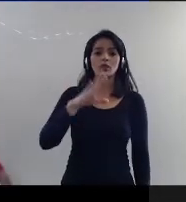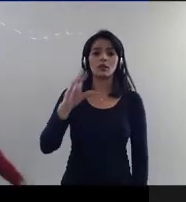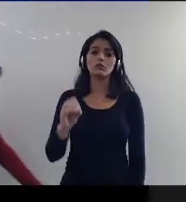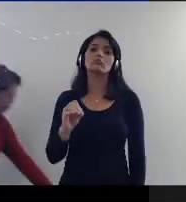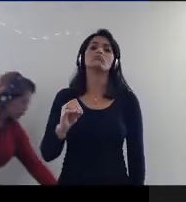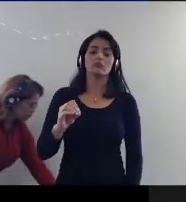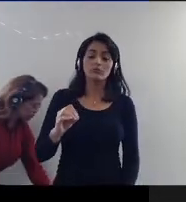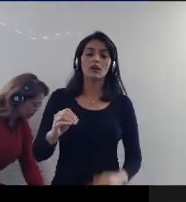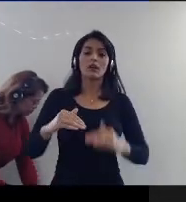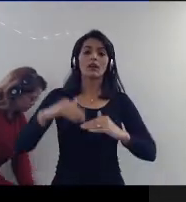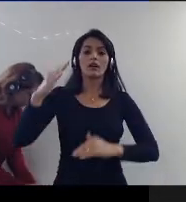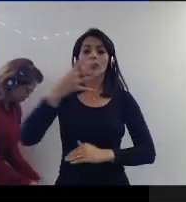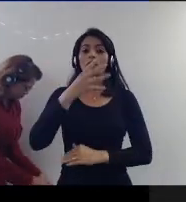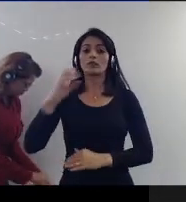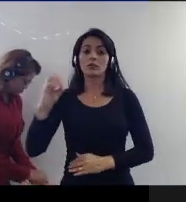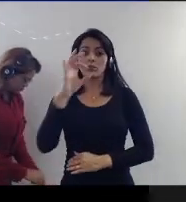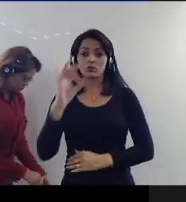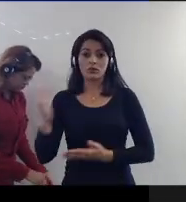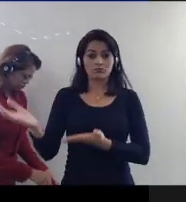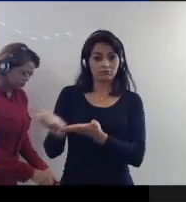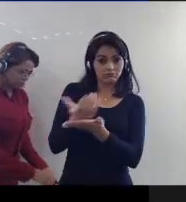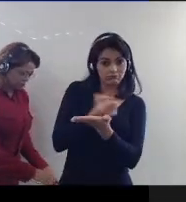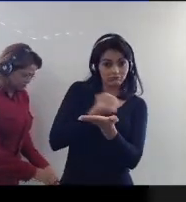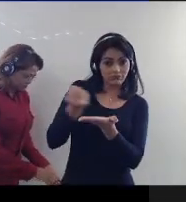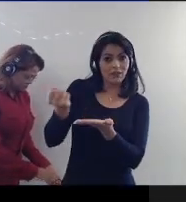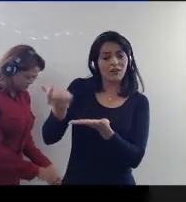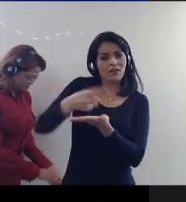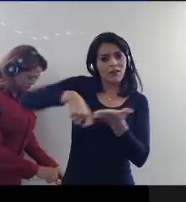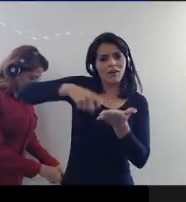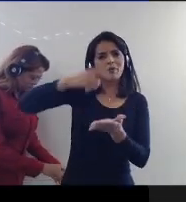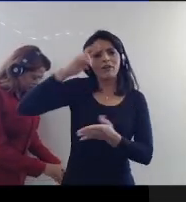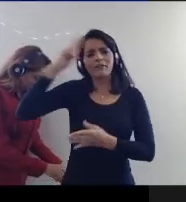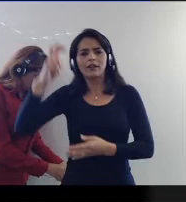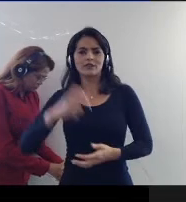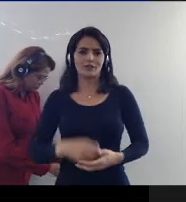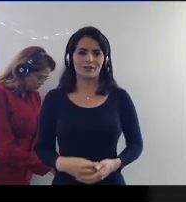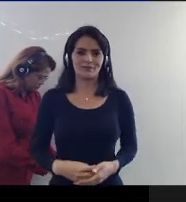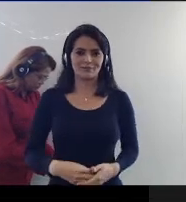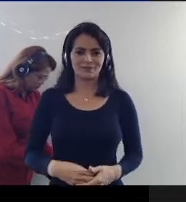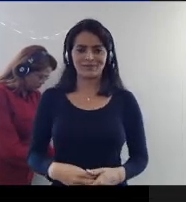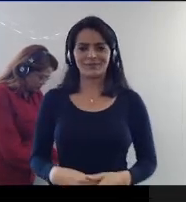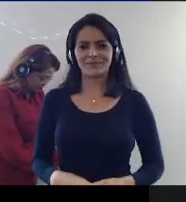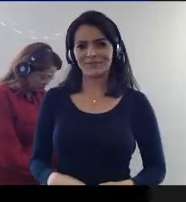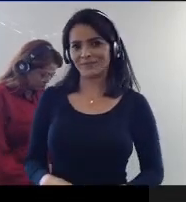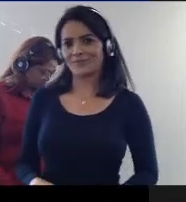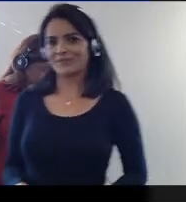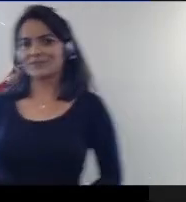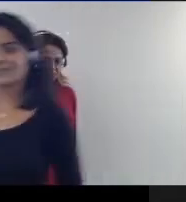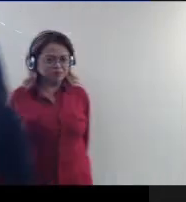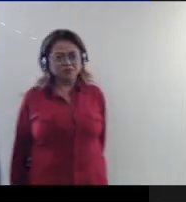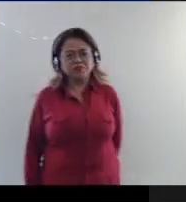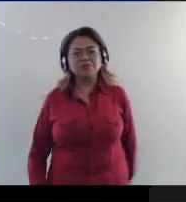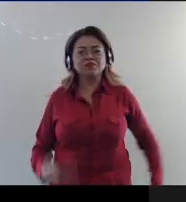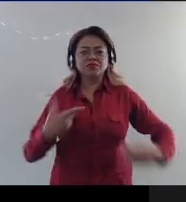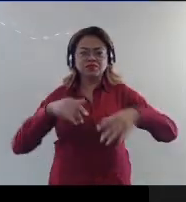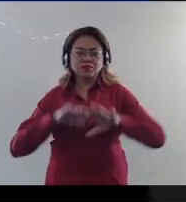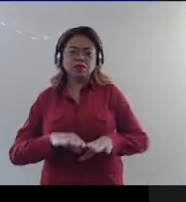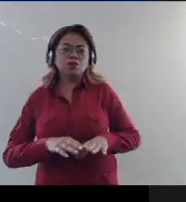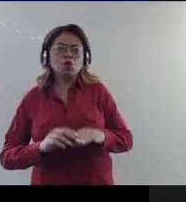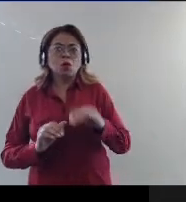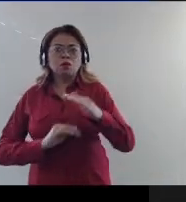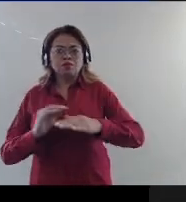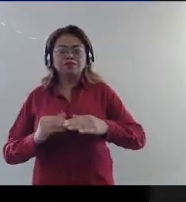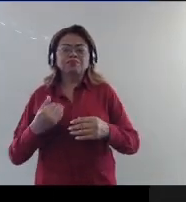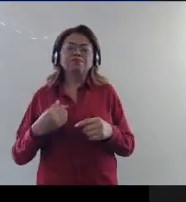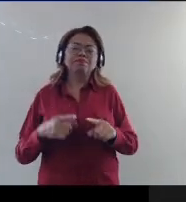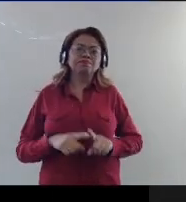assim aumentou 400% a arrecadação, né, porque é mais inteligente, foca em quem vai pagar, quem não vai entra no legal design e